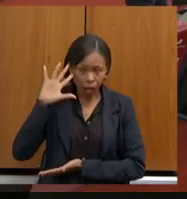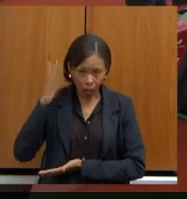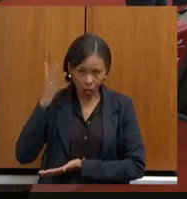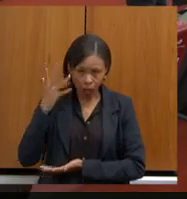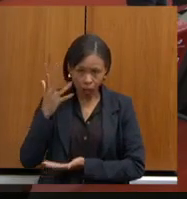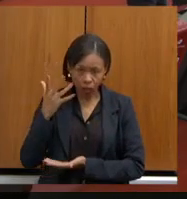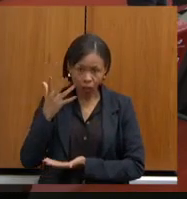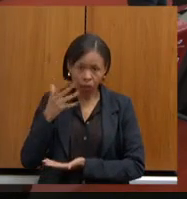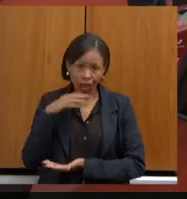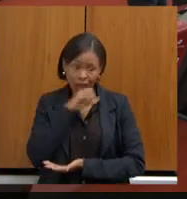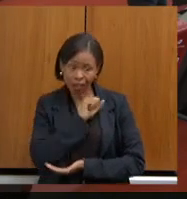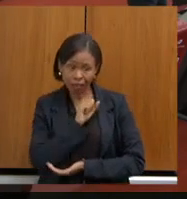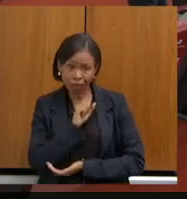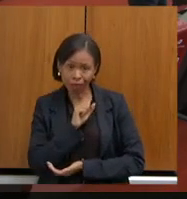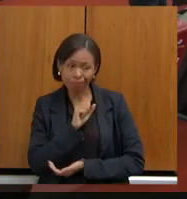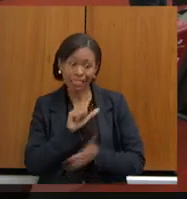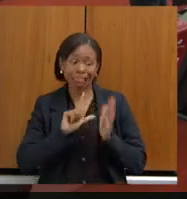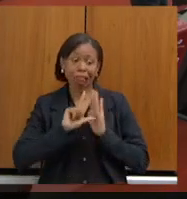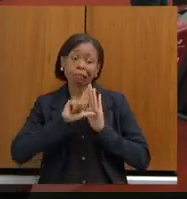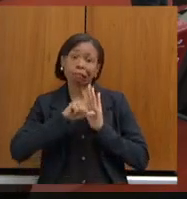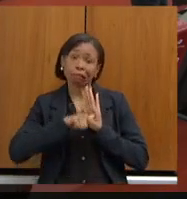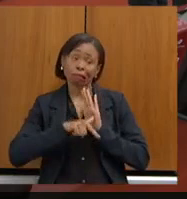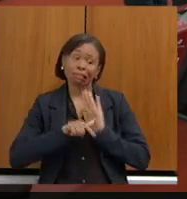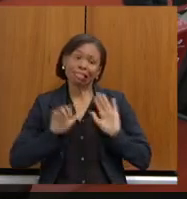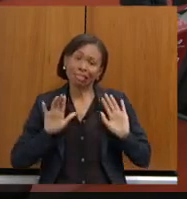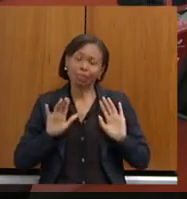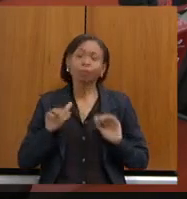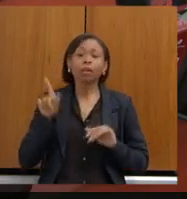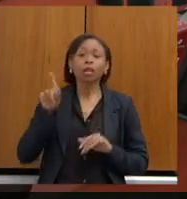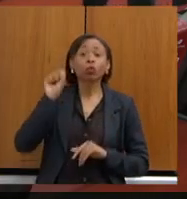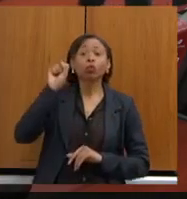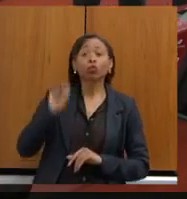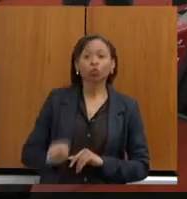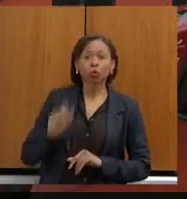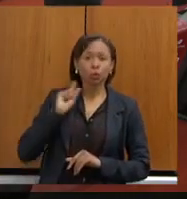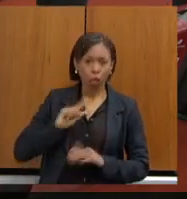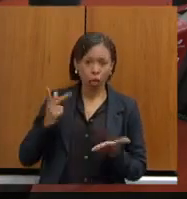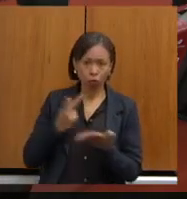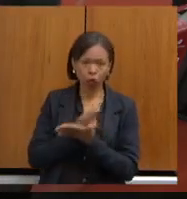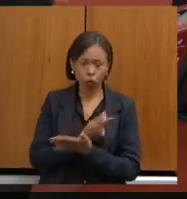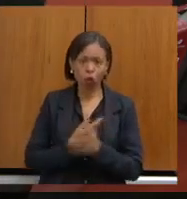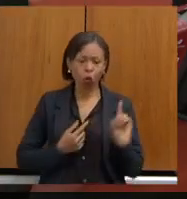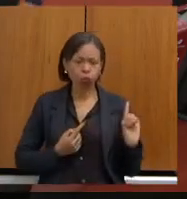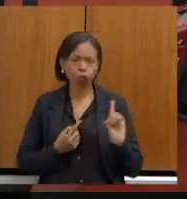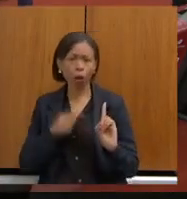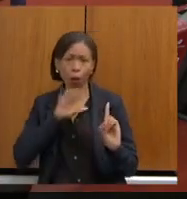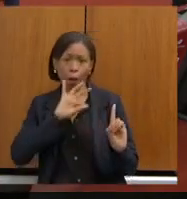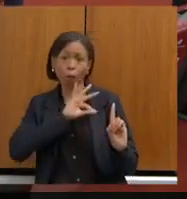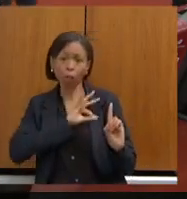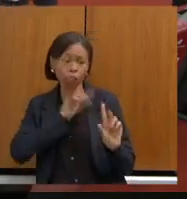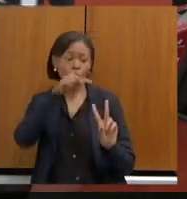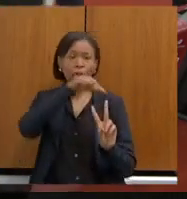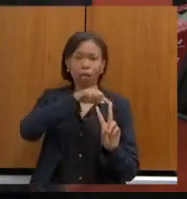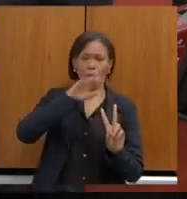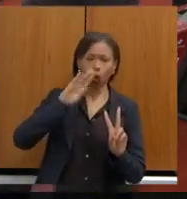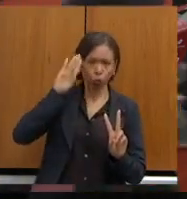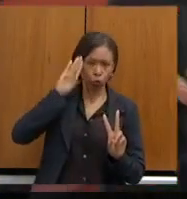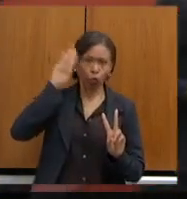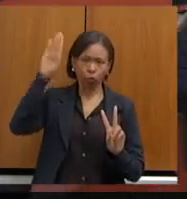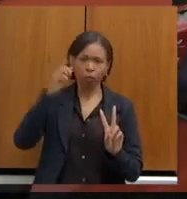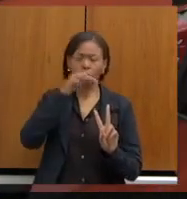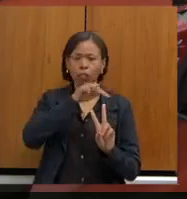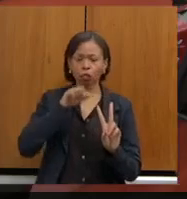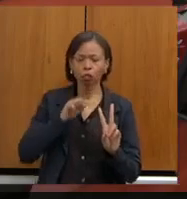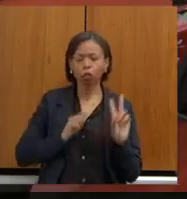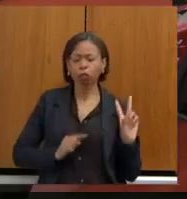uma corrente Brasil eu vou mandar uma ocorrência no sul de Minas o polícia chegou lá o cabo e o sargento para atender o corrente Maria